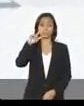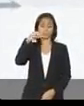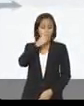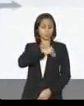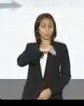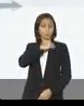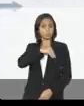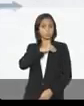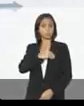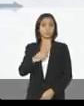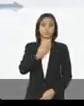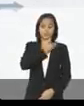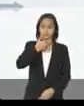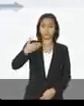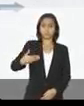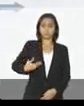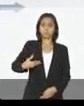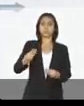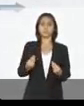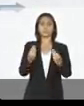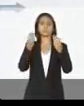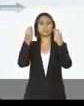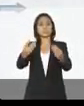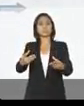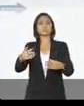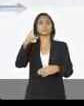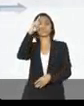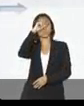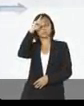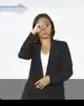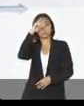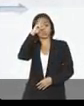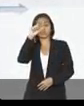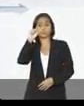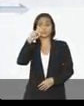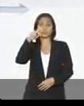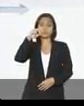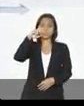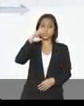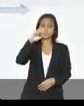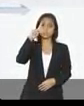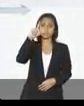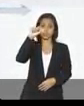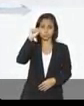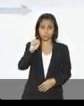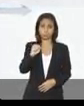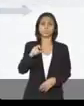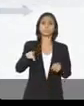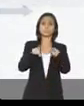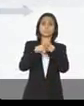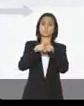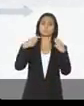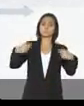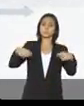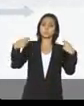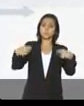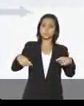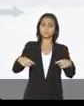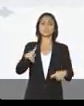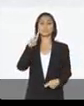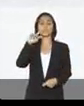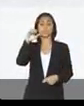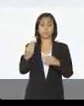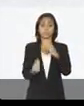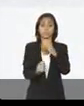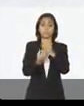as contas do governo em ordem, cobrando dívidas dos grandes sonegadores e cortando privilégios e gastos desnecessários.